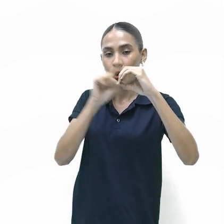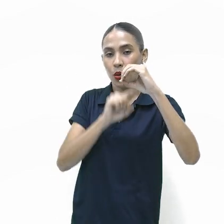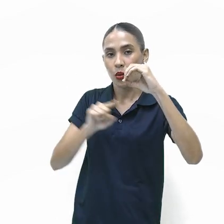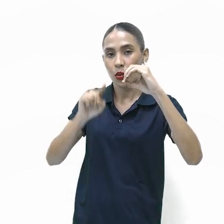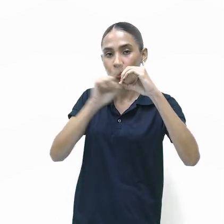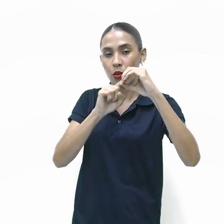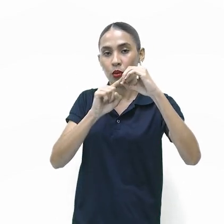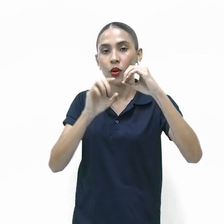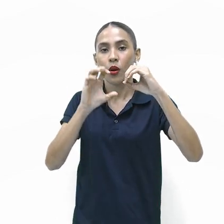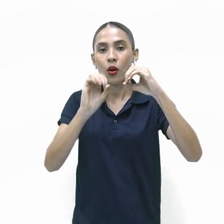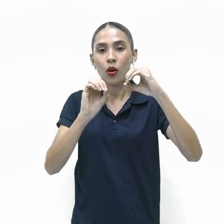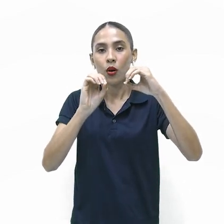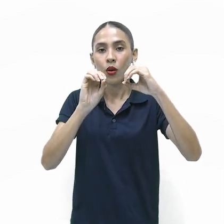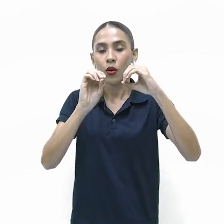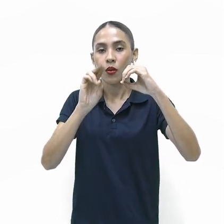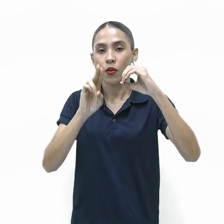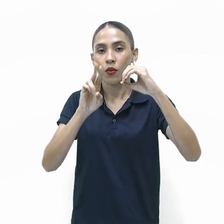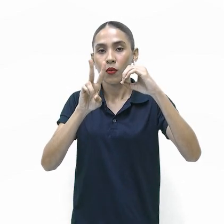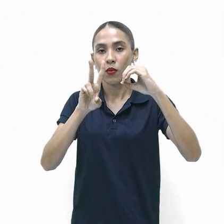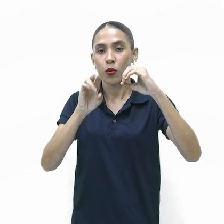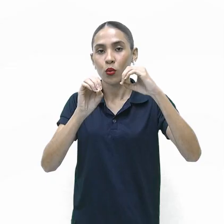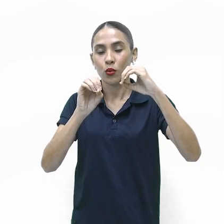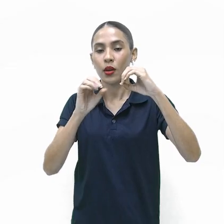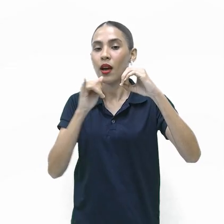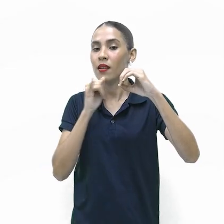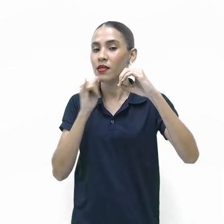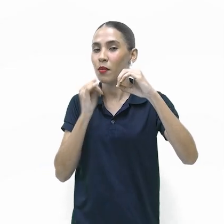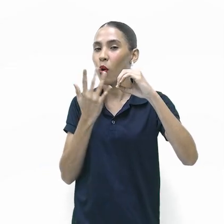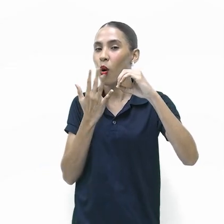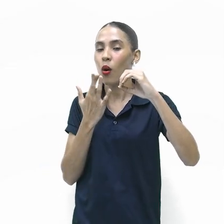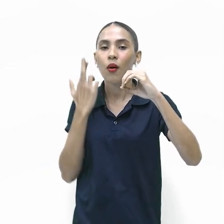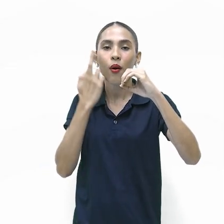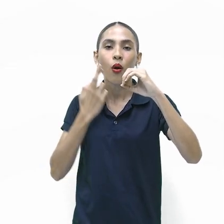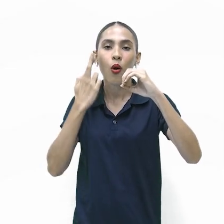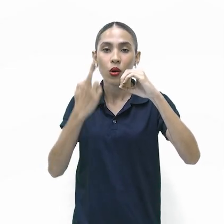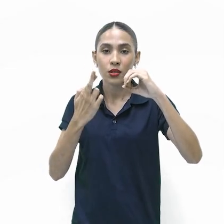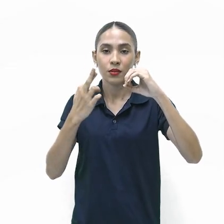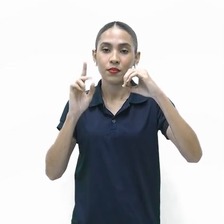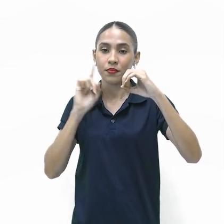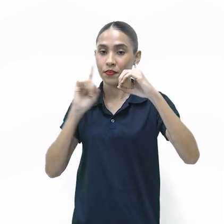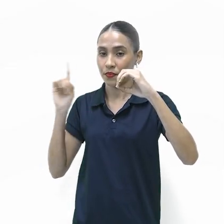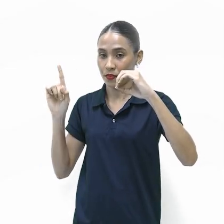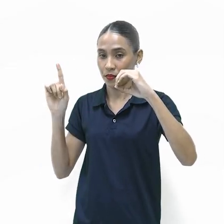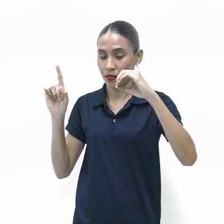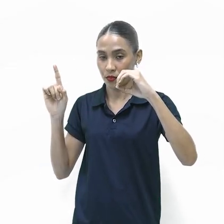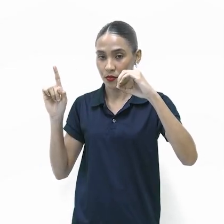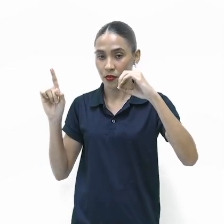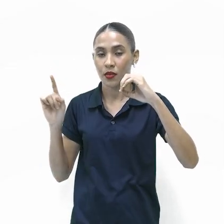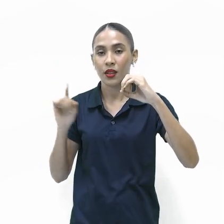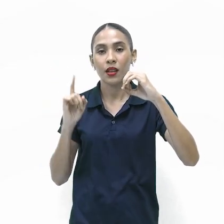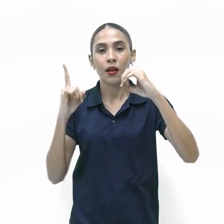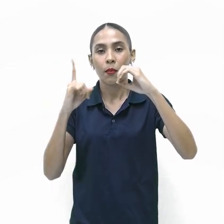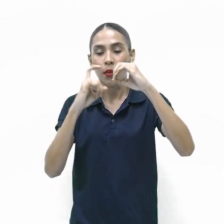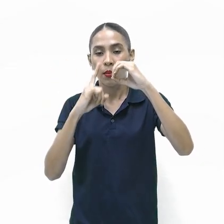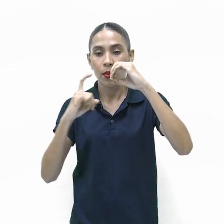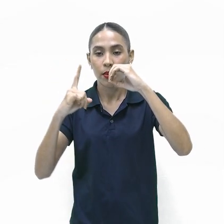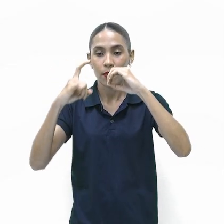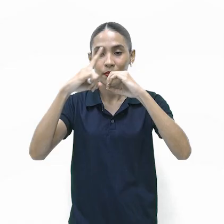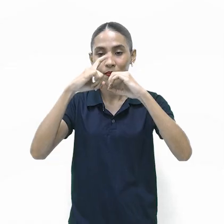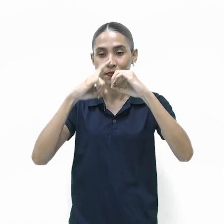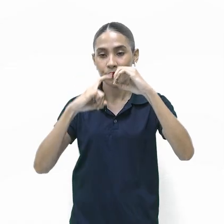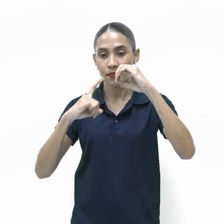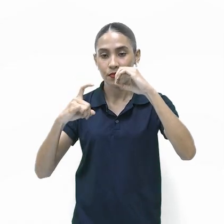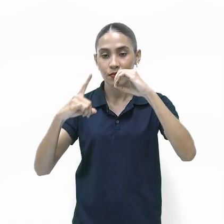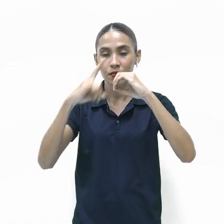do óvulo, representado aí pela essa bolinha rosa que a gente observa aí nesse azul, e vários